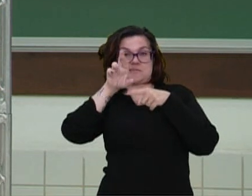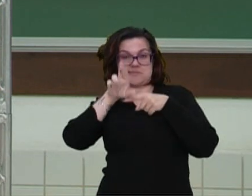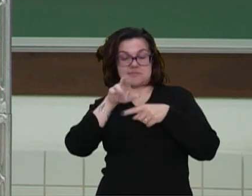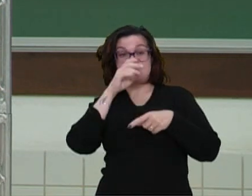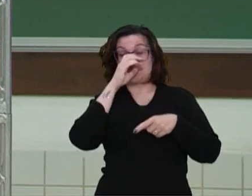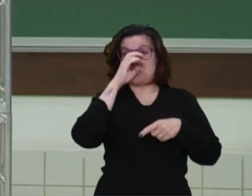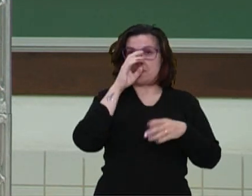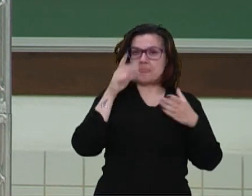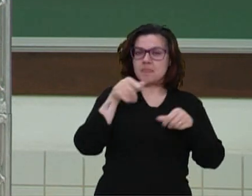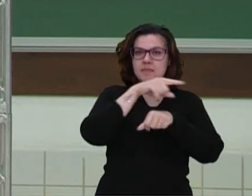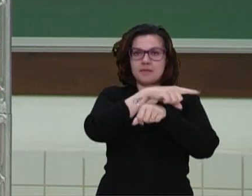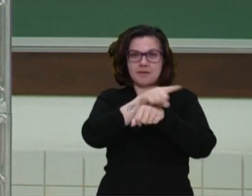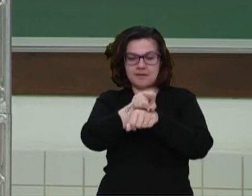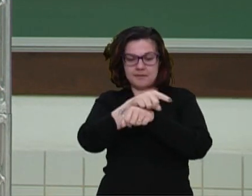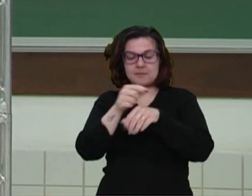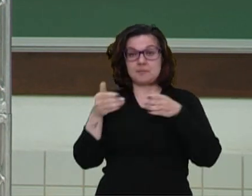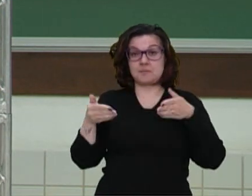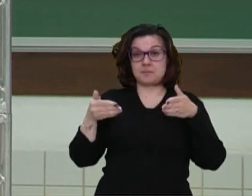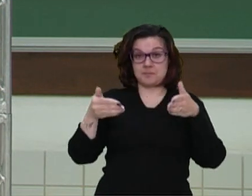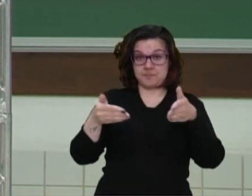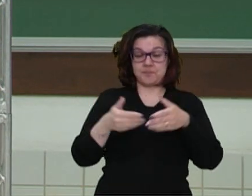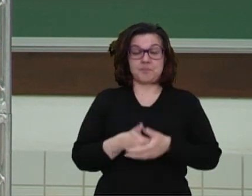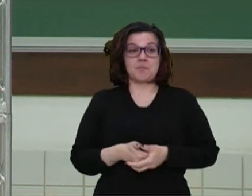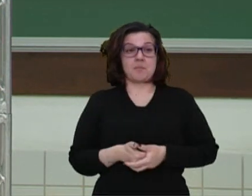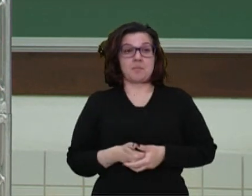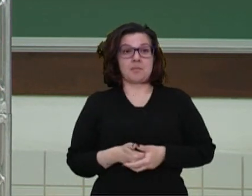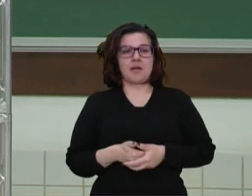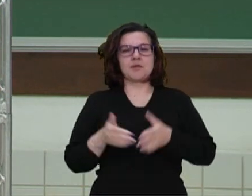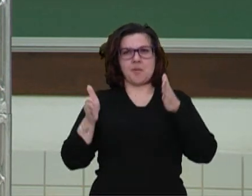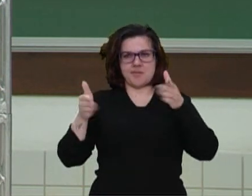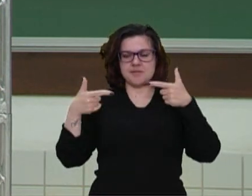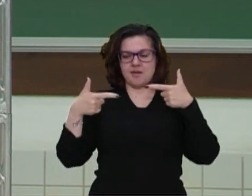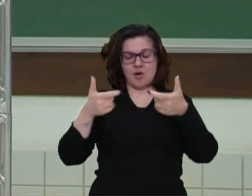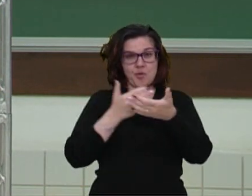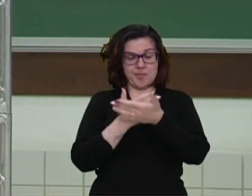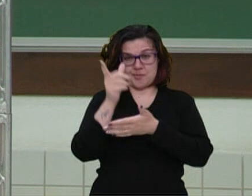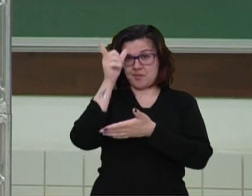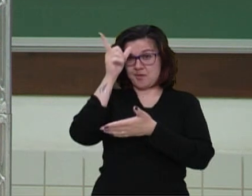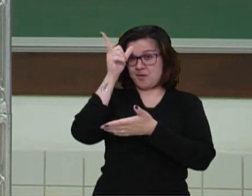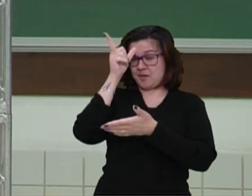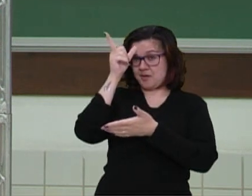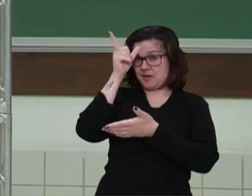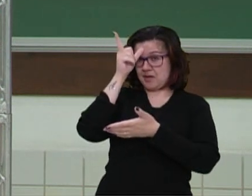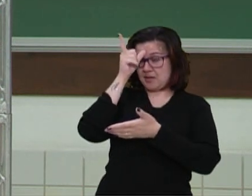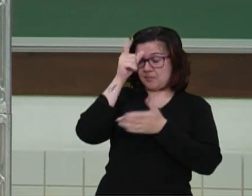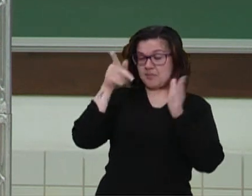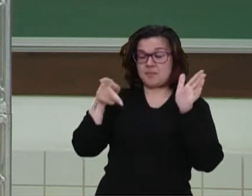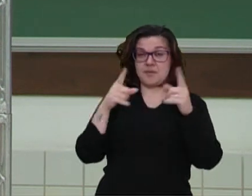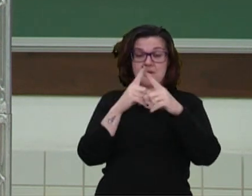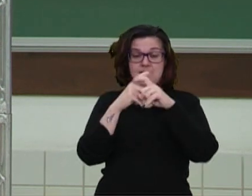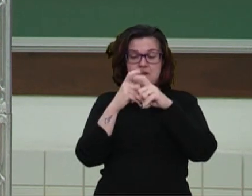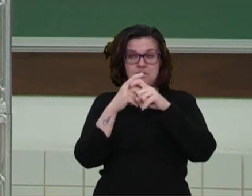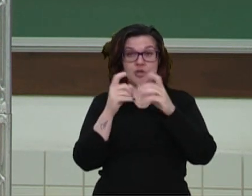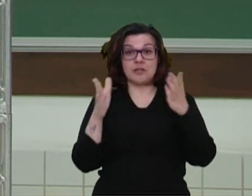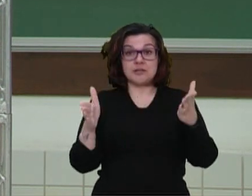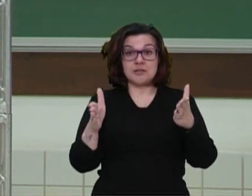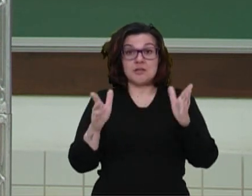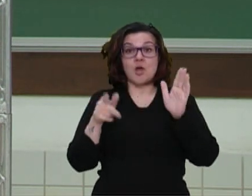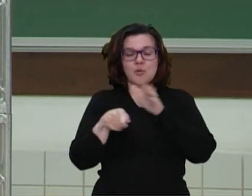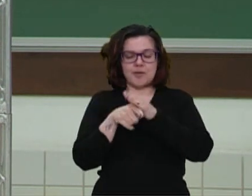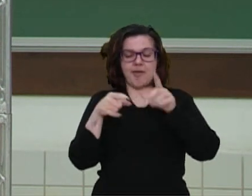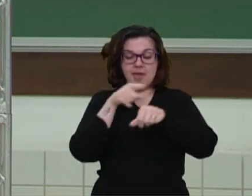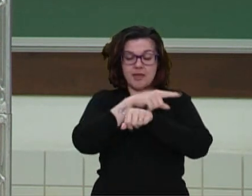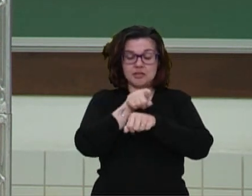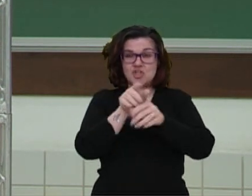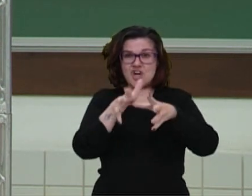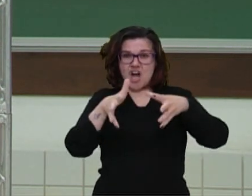Até essa Blitzkrieg, promovida pelo Hitler na Alemanha nazista, tanques eram uma grande couraça, eram muito